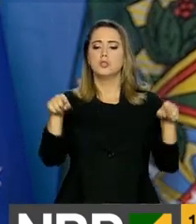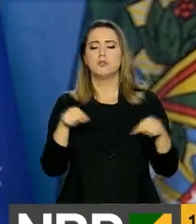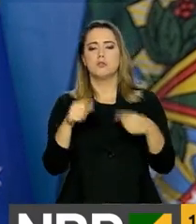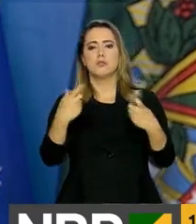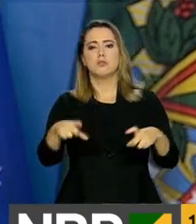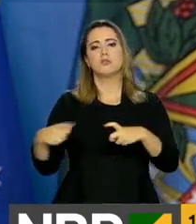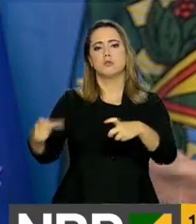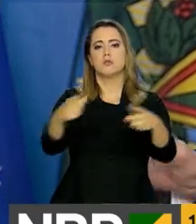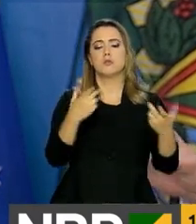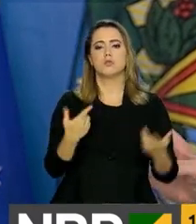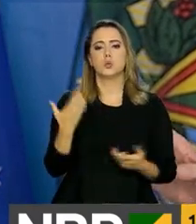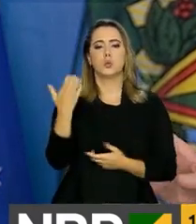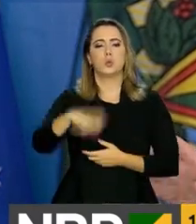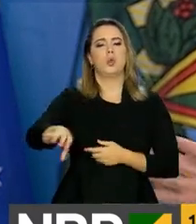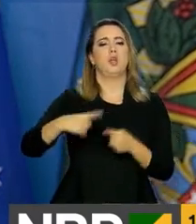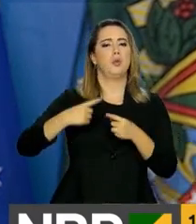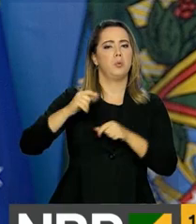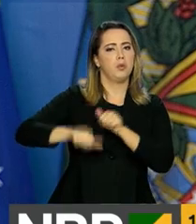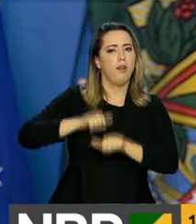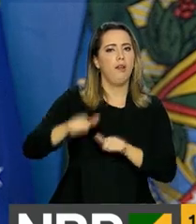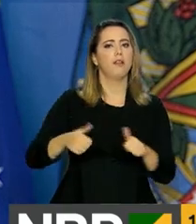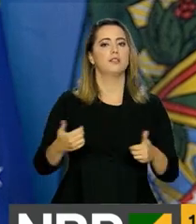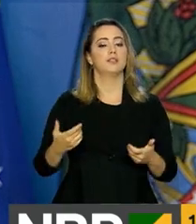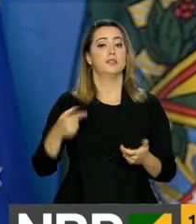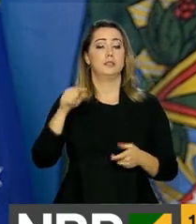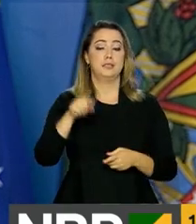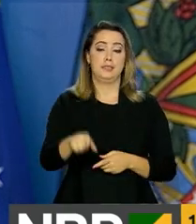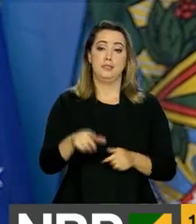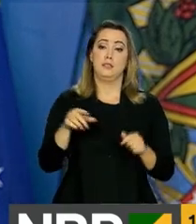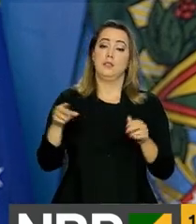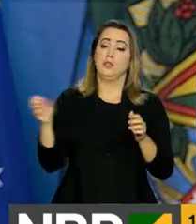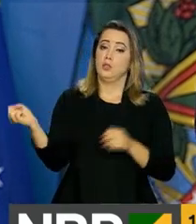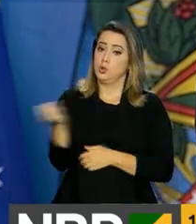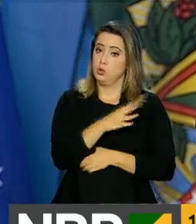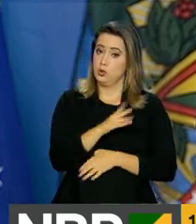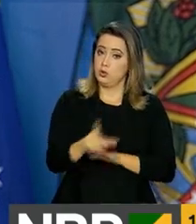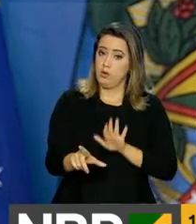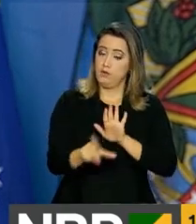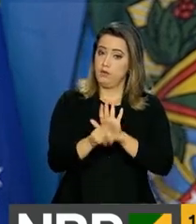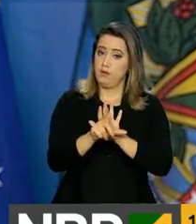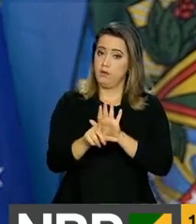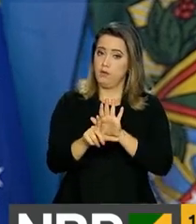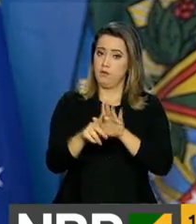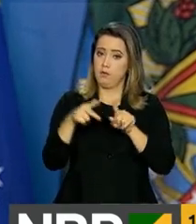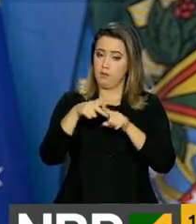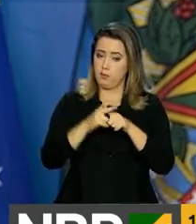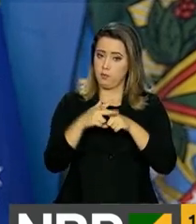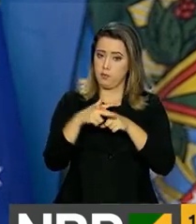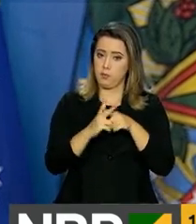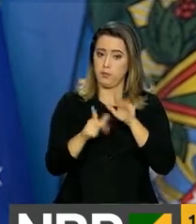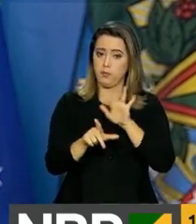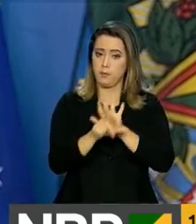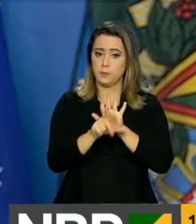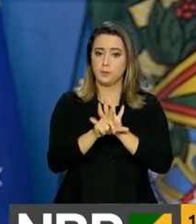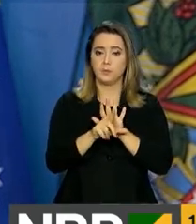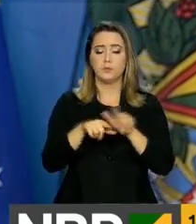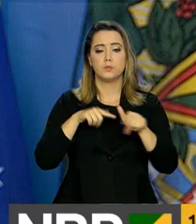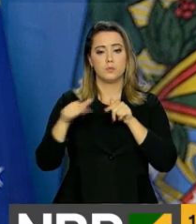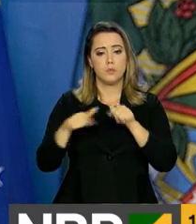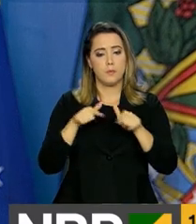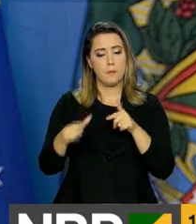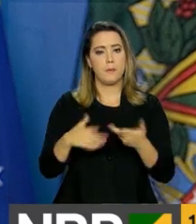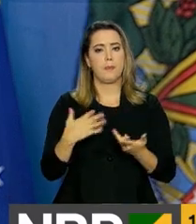parede não quero mudar quando você vai fazer uma modernização trabalhista que acabou de entrar em vigor